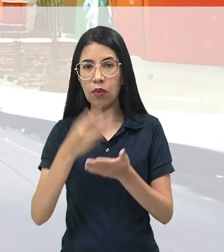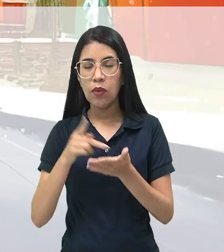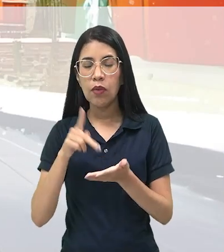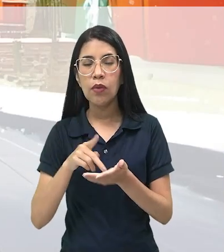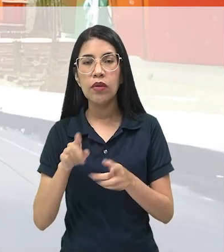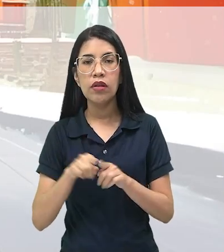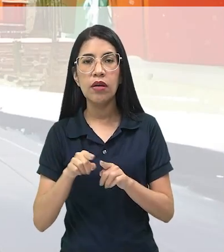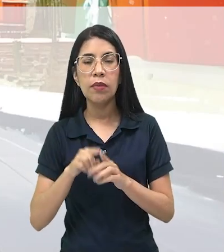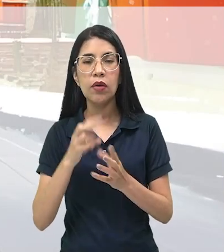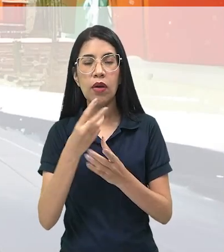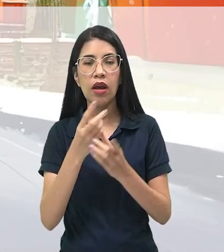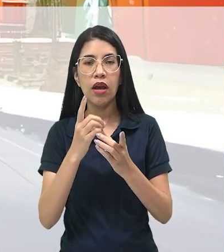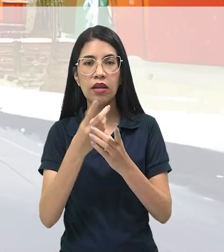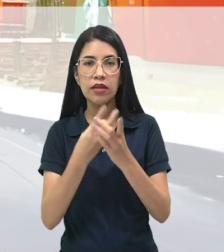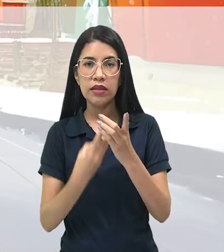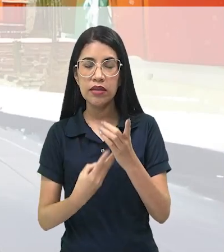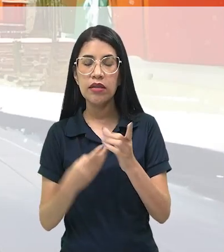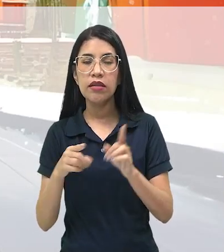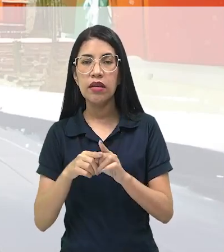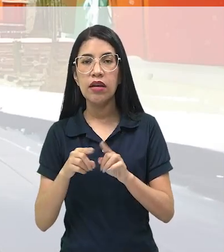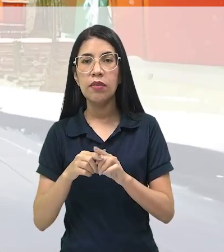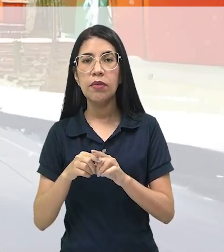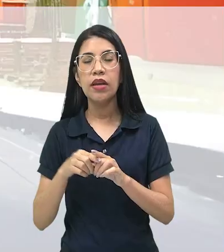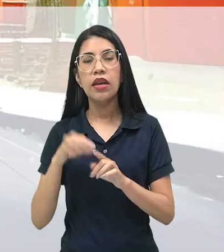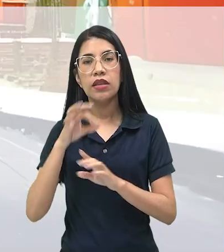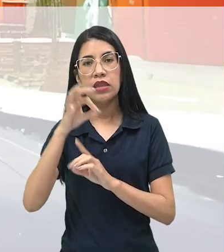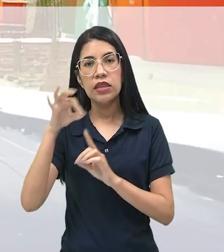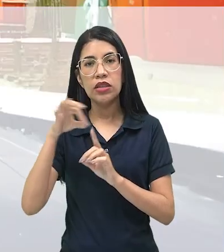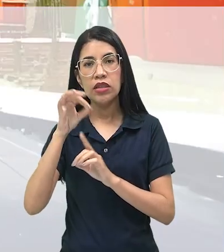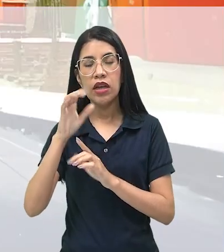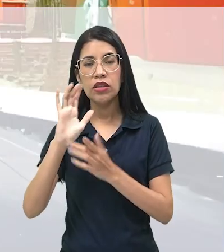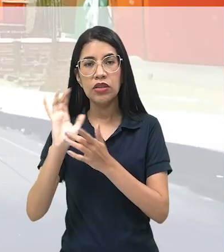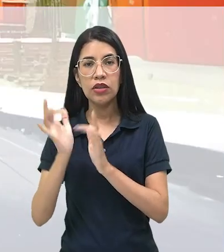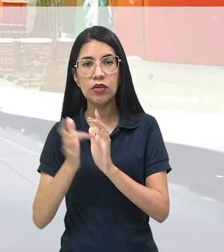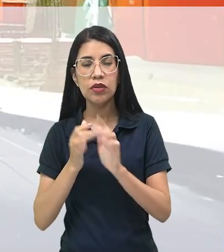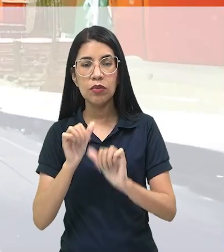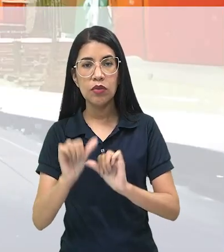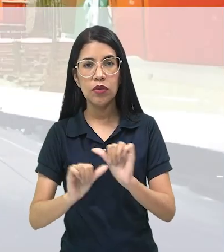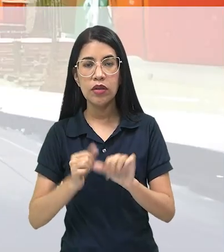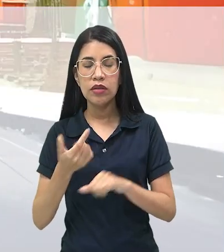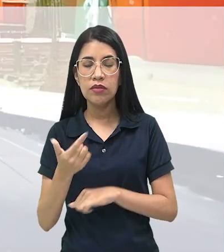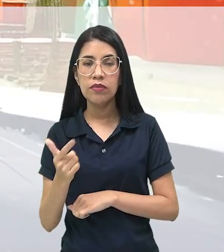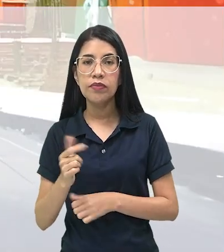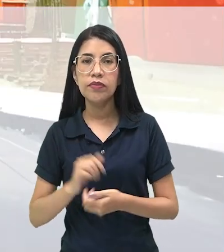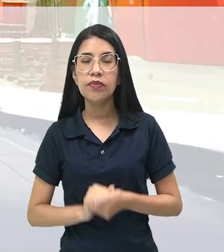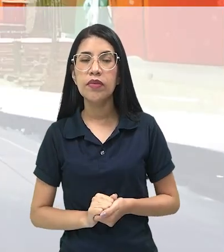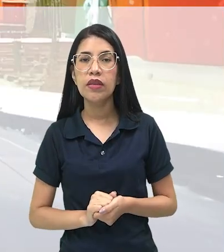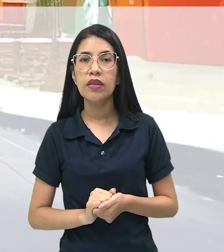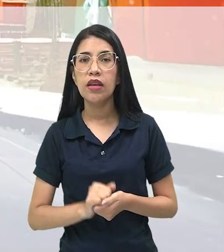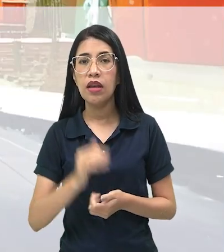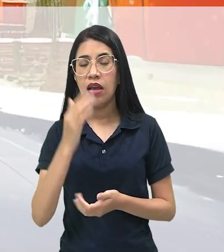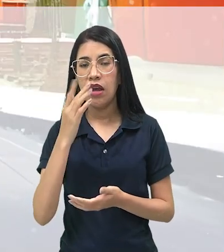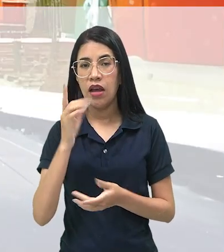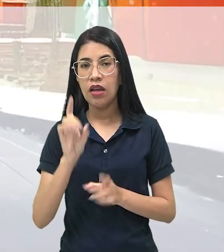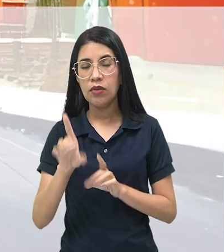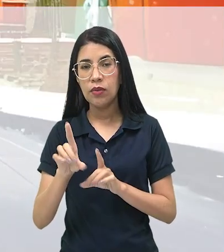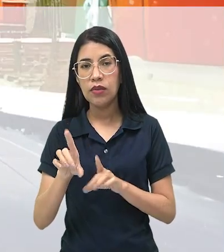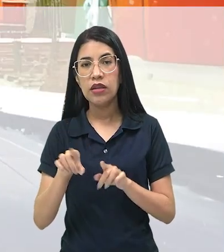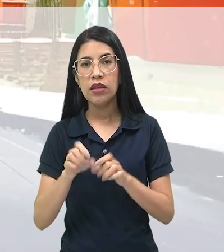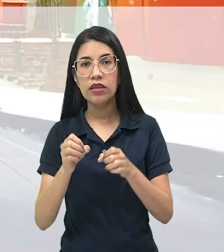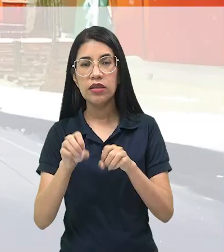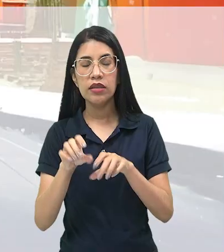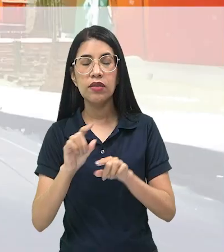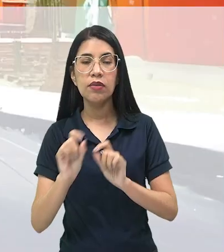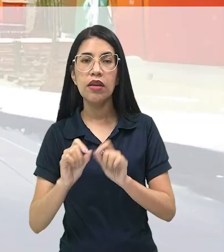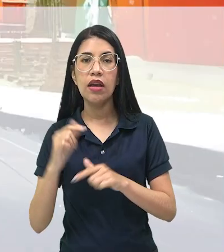Santíssima Trindade e a divindade de Jesus, que são imutáveis. Aqui, as doutrinas falam sobre a importância